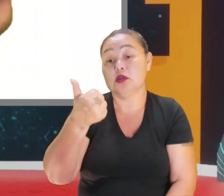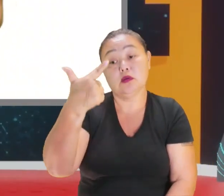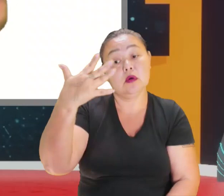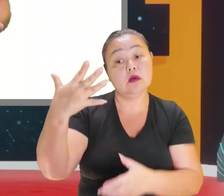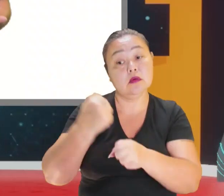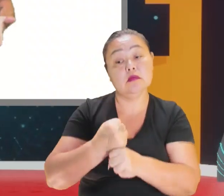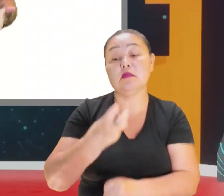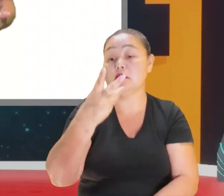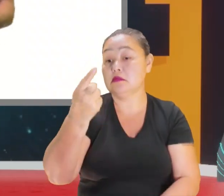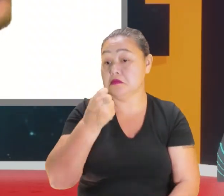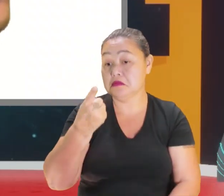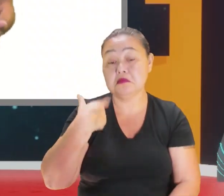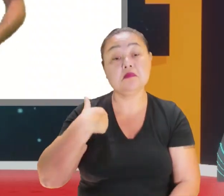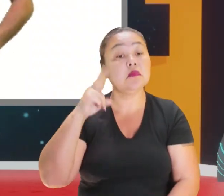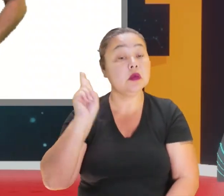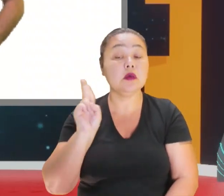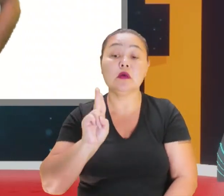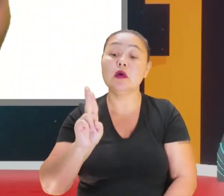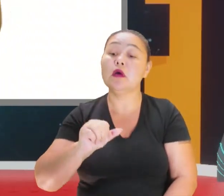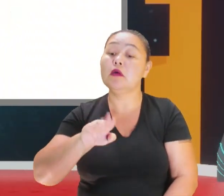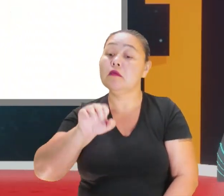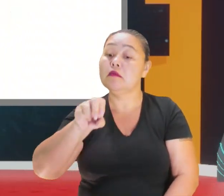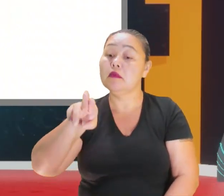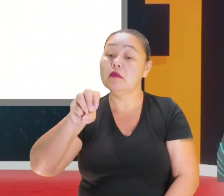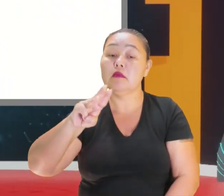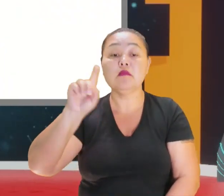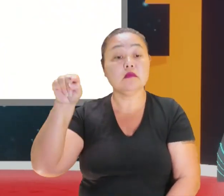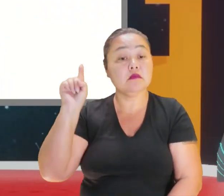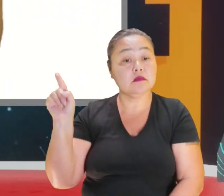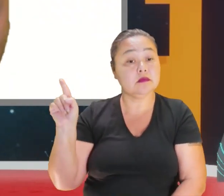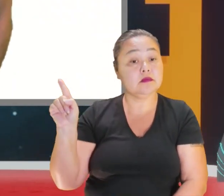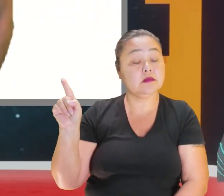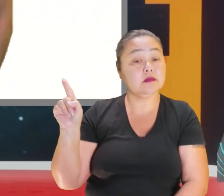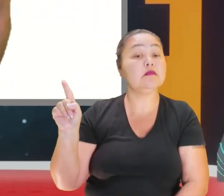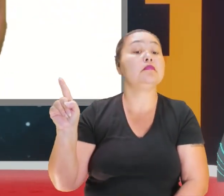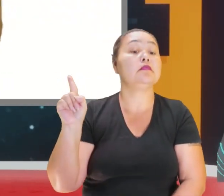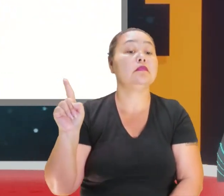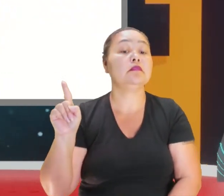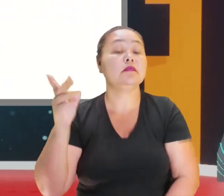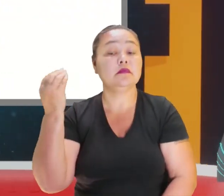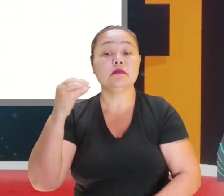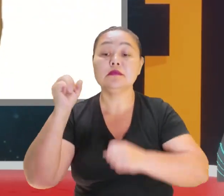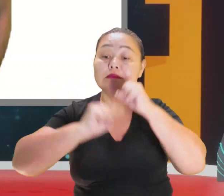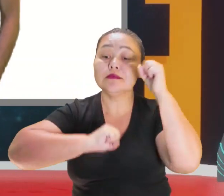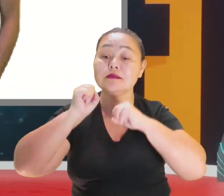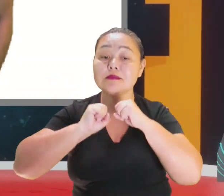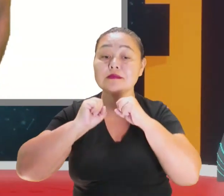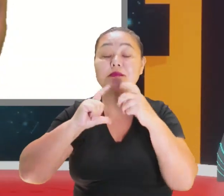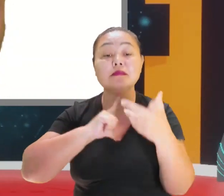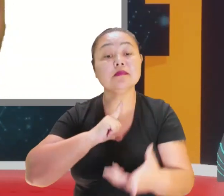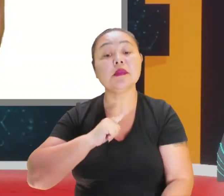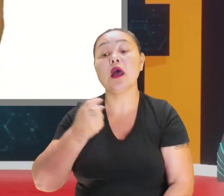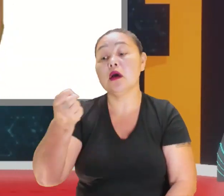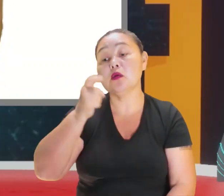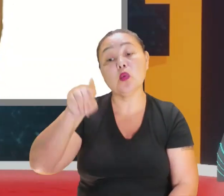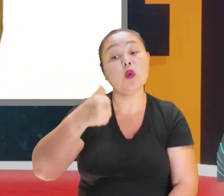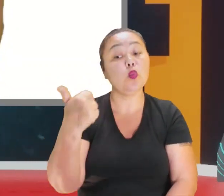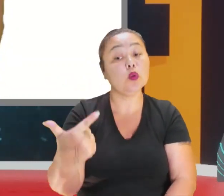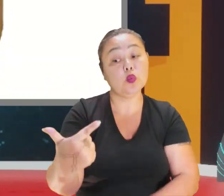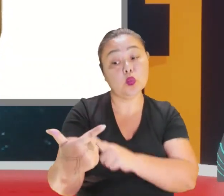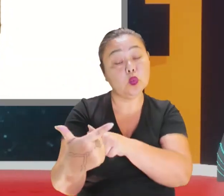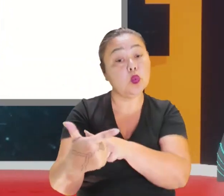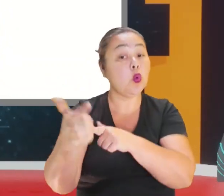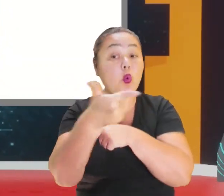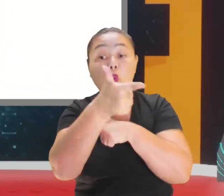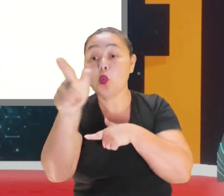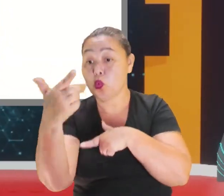termos. Já classificou, já binômio. Entrou um binômio aqui, ó, entrou um binômio na máquina, só que nós demos o valor de x igual a 2. Poderia